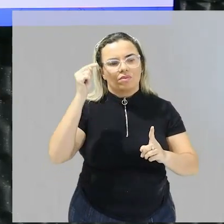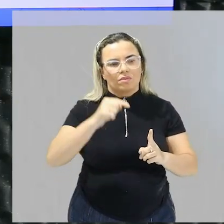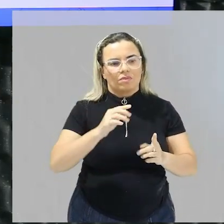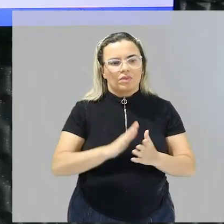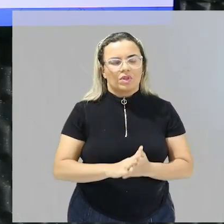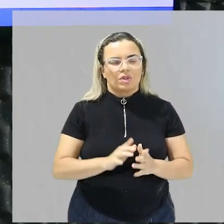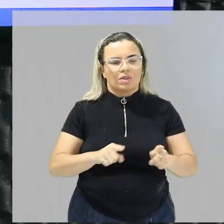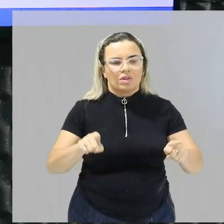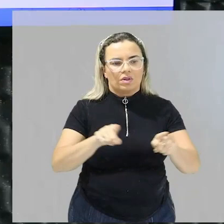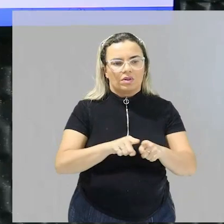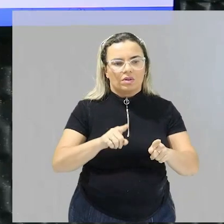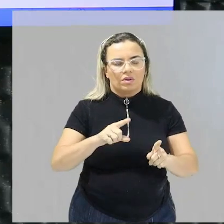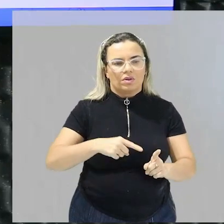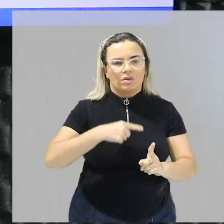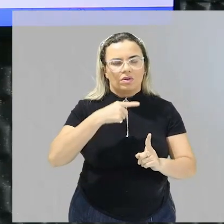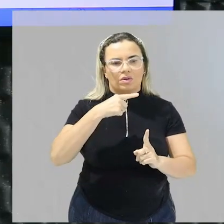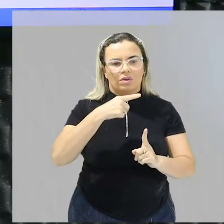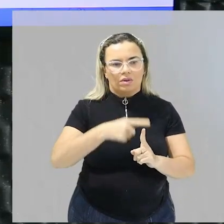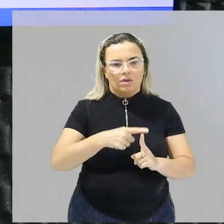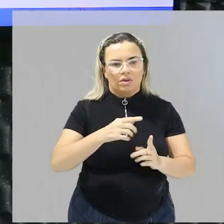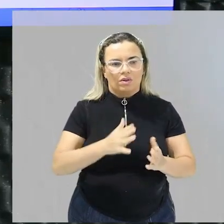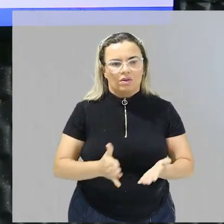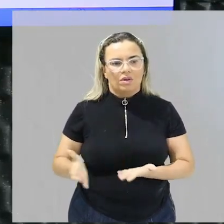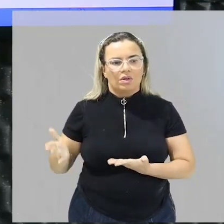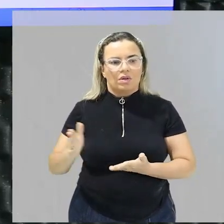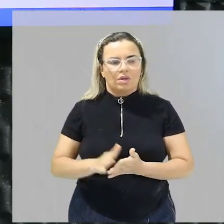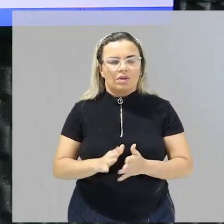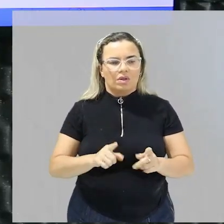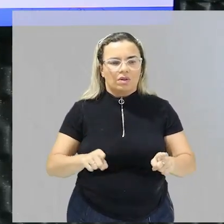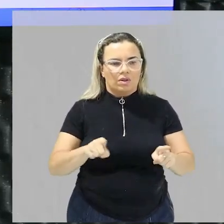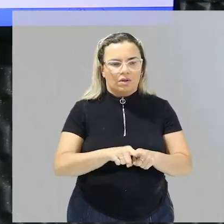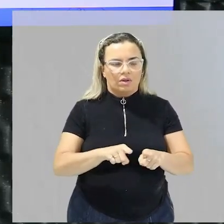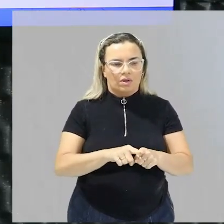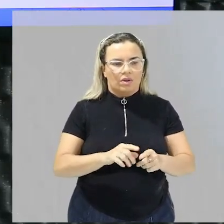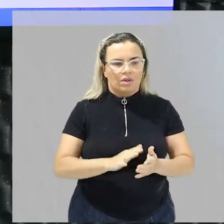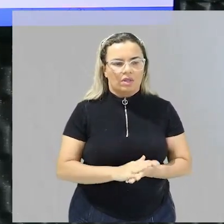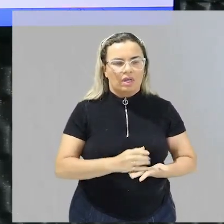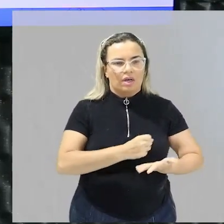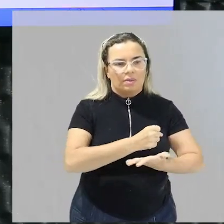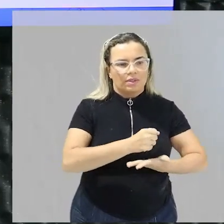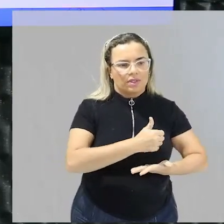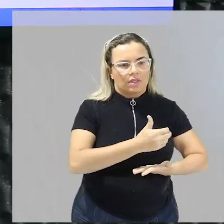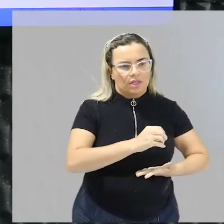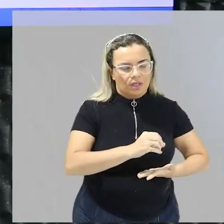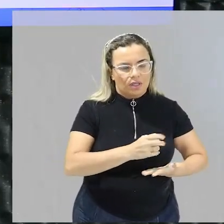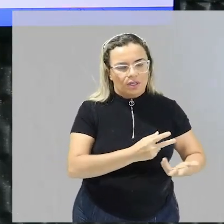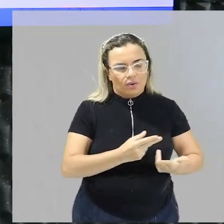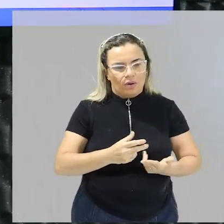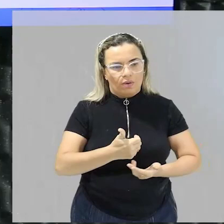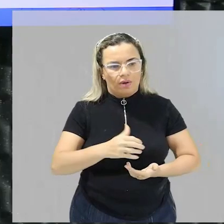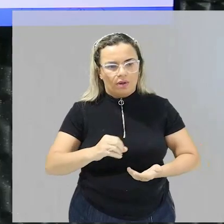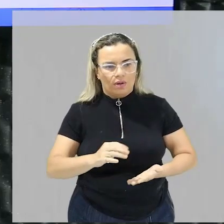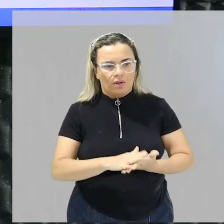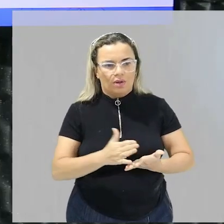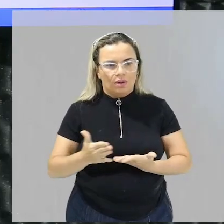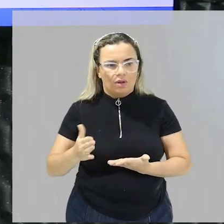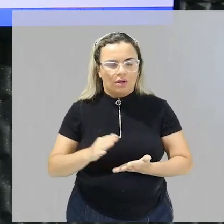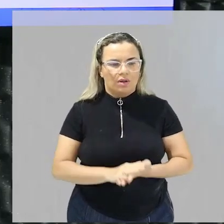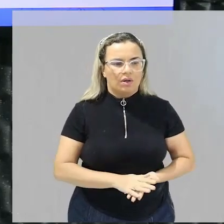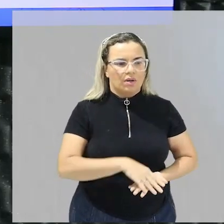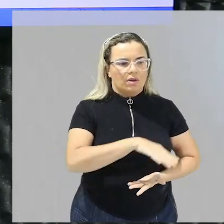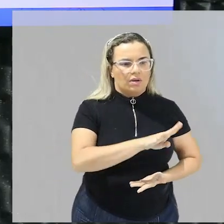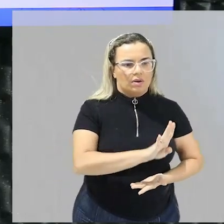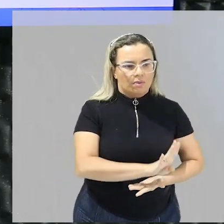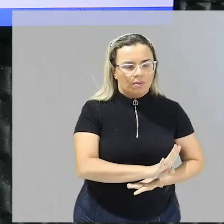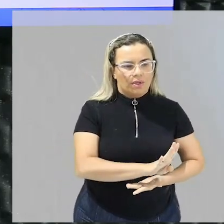minha soma com os expoentes, já que as bases são iguais, tá? Então, aqui eu tenho B menor que 10